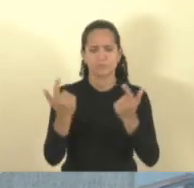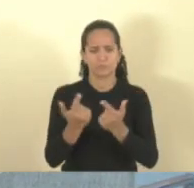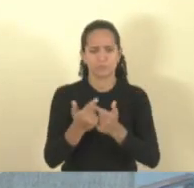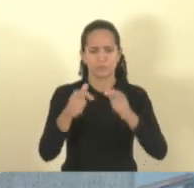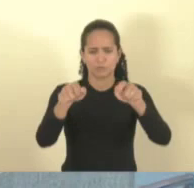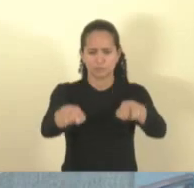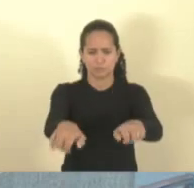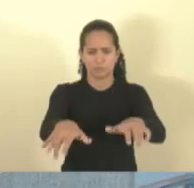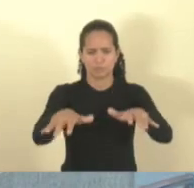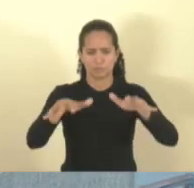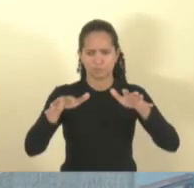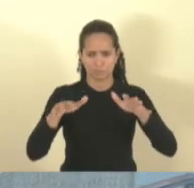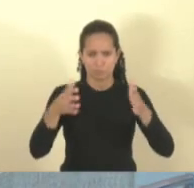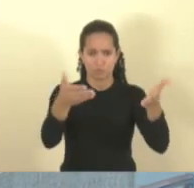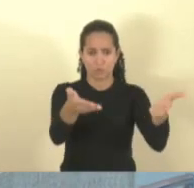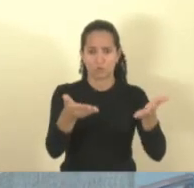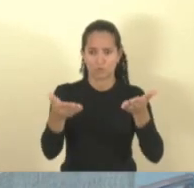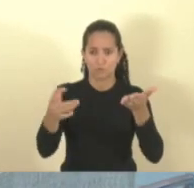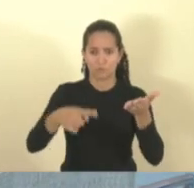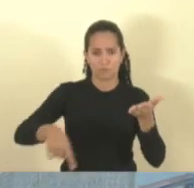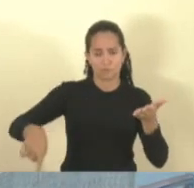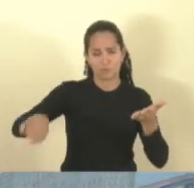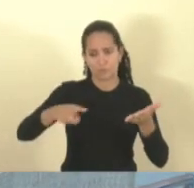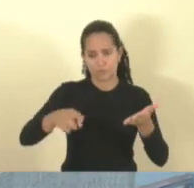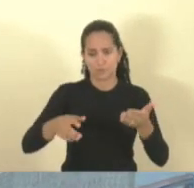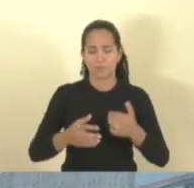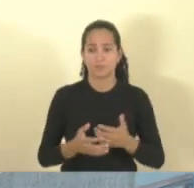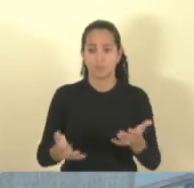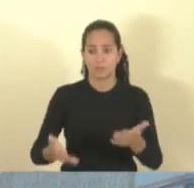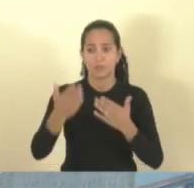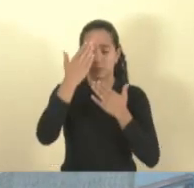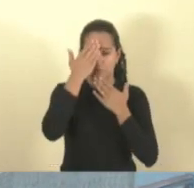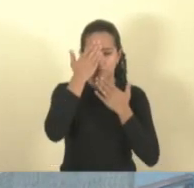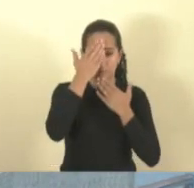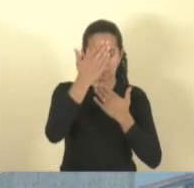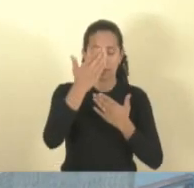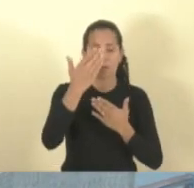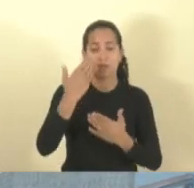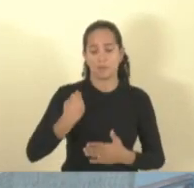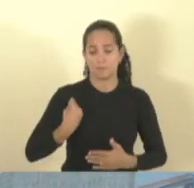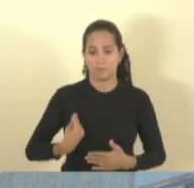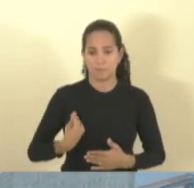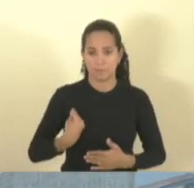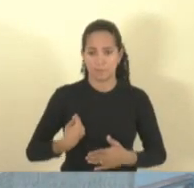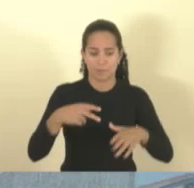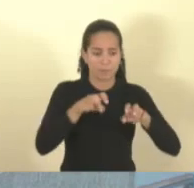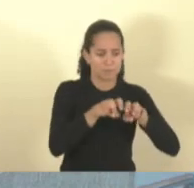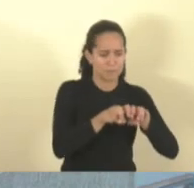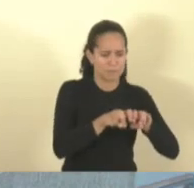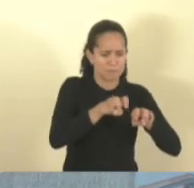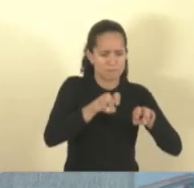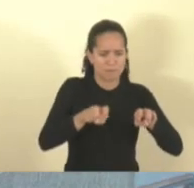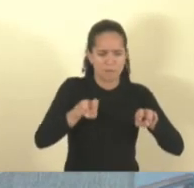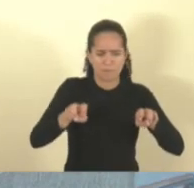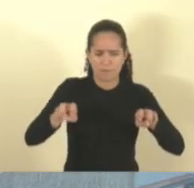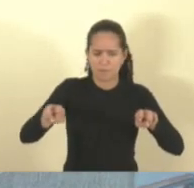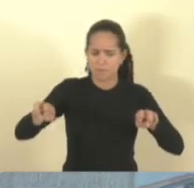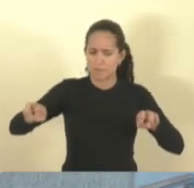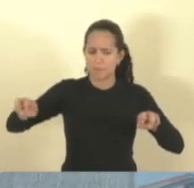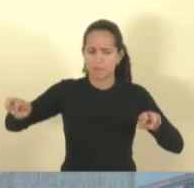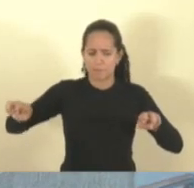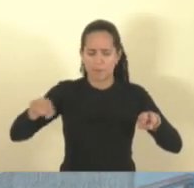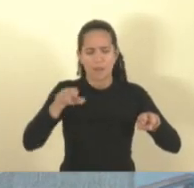vocês. Eu quero cumprimentar e agradecer as presenças aqui na mesa, em especial de nosso